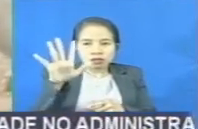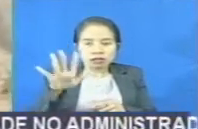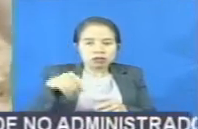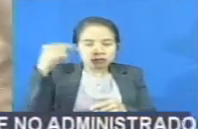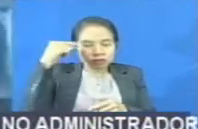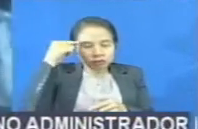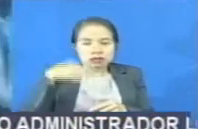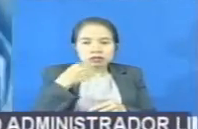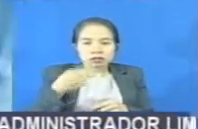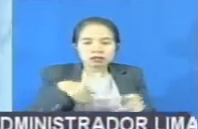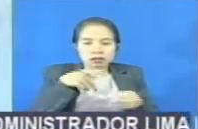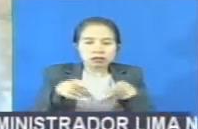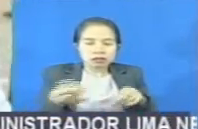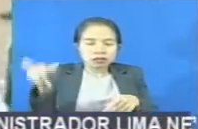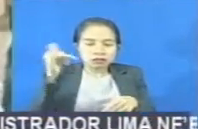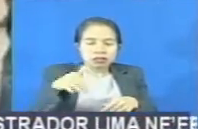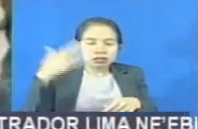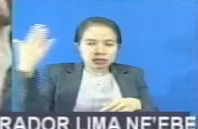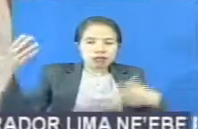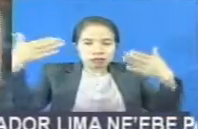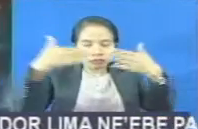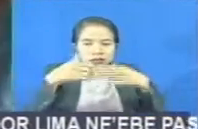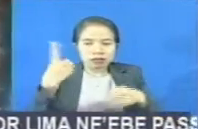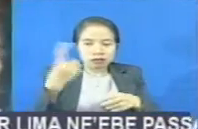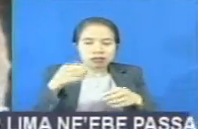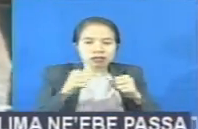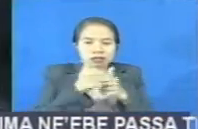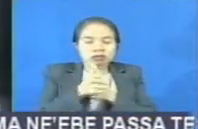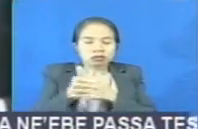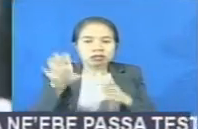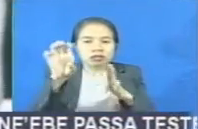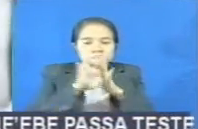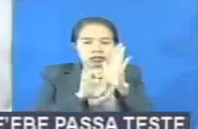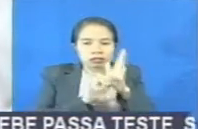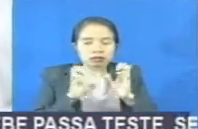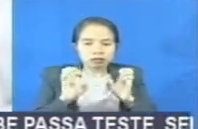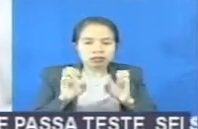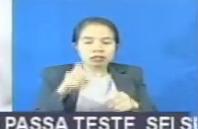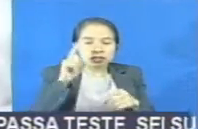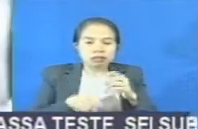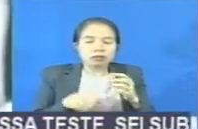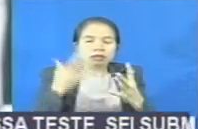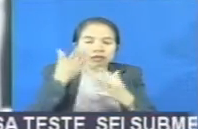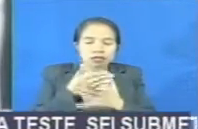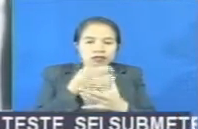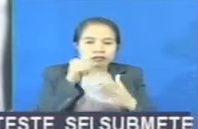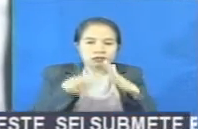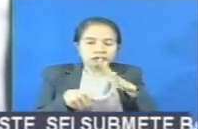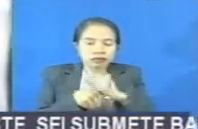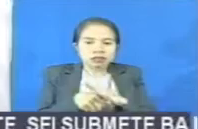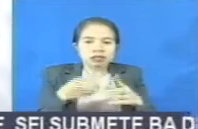Governante na apela para a comunidade Sira e a fronteira ato na FATA incumpre regras de estado de emergência. No labele ultrapassa a zona